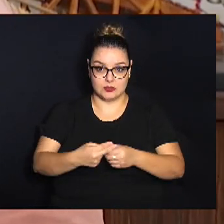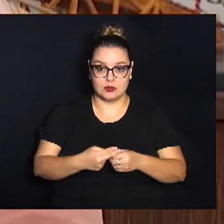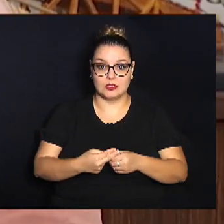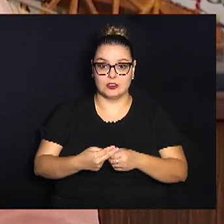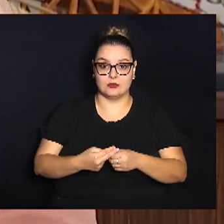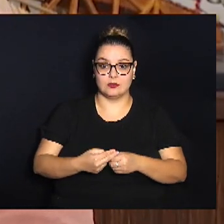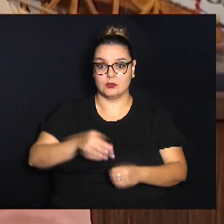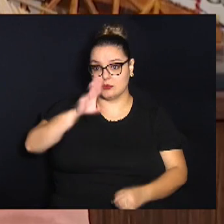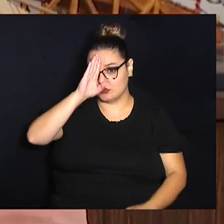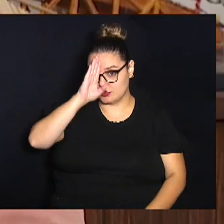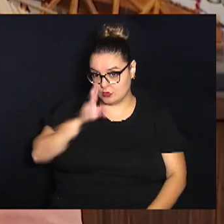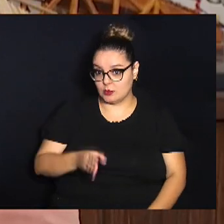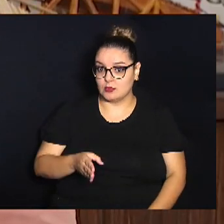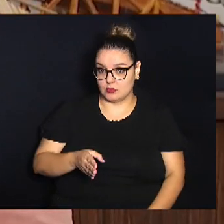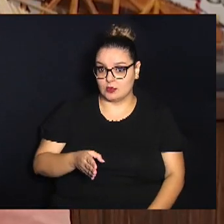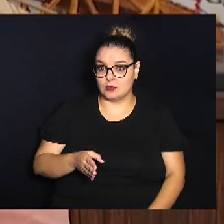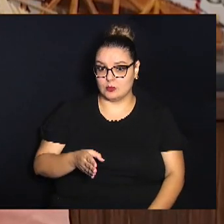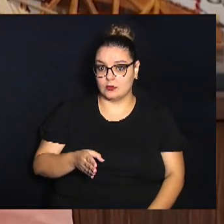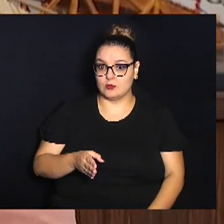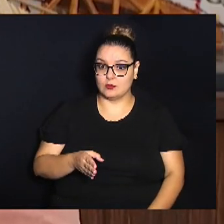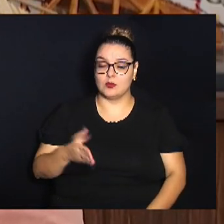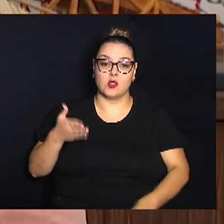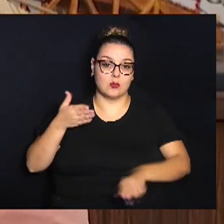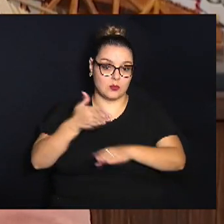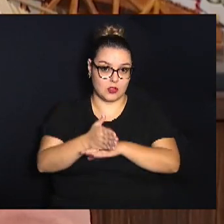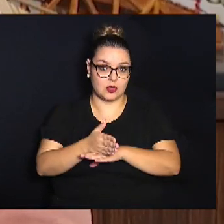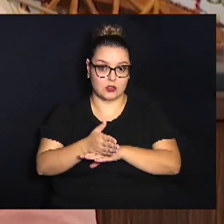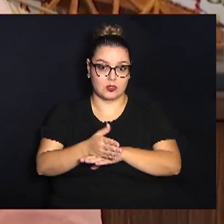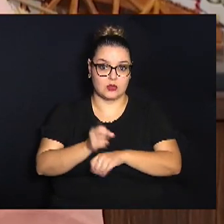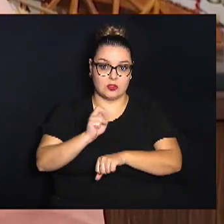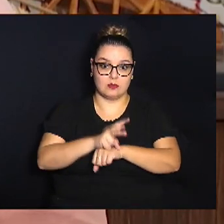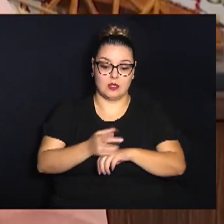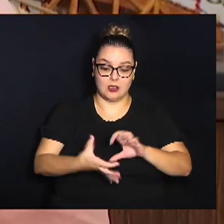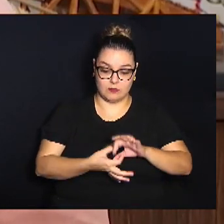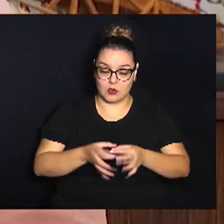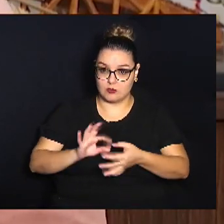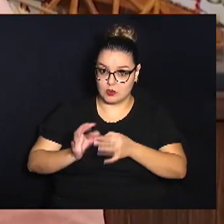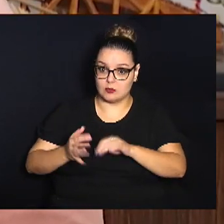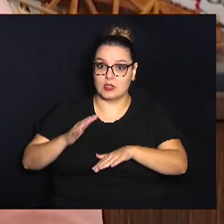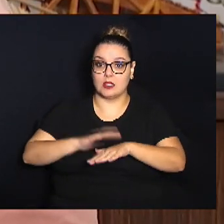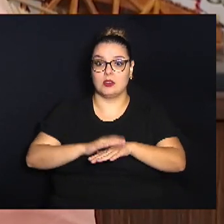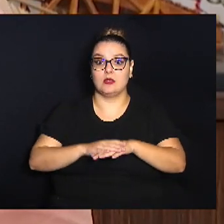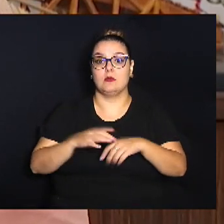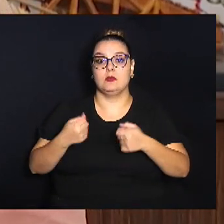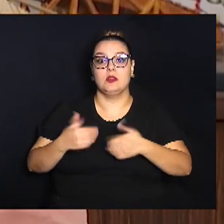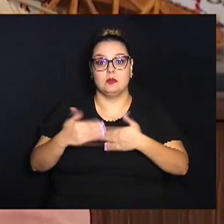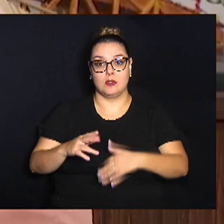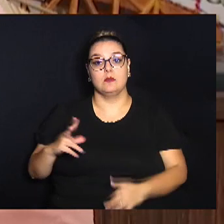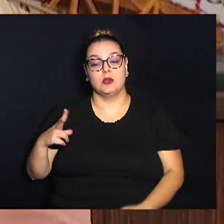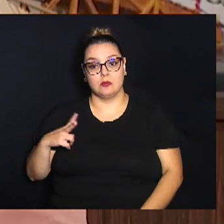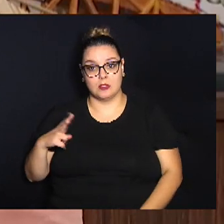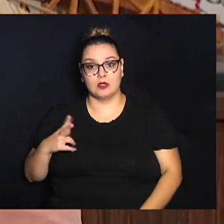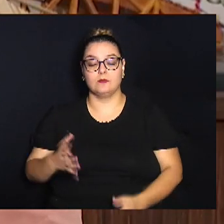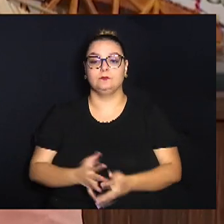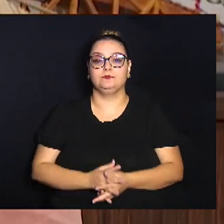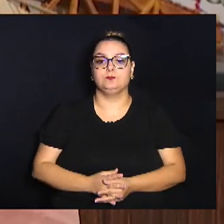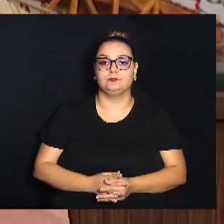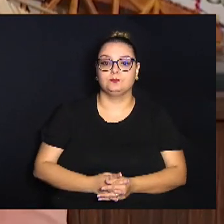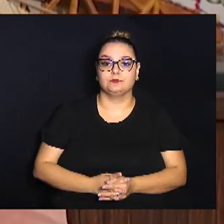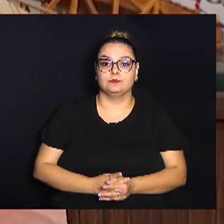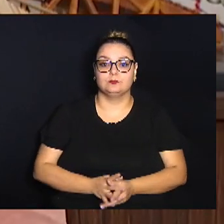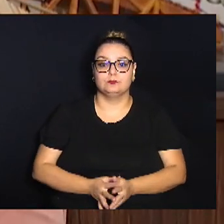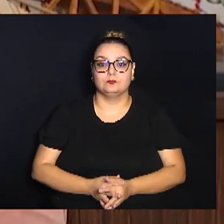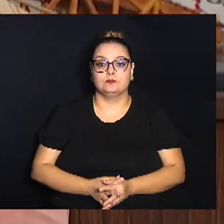O principal, para participar do edital de vagas olímpicas, precisa ter uma prova individual. Tá? Porque